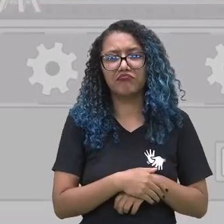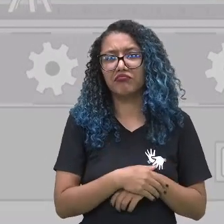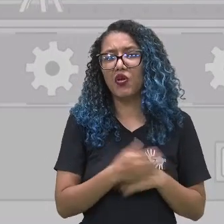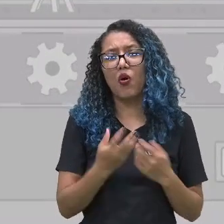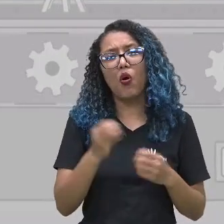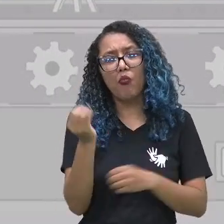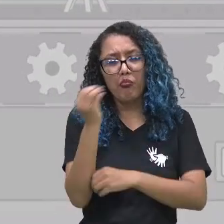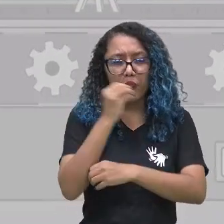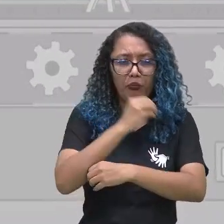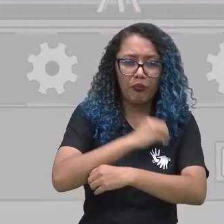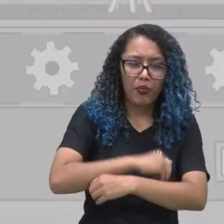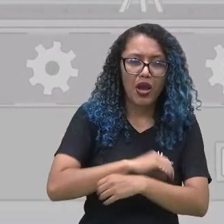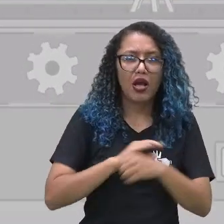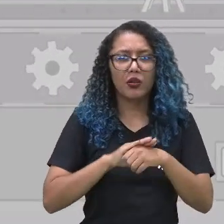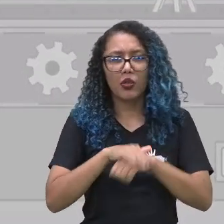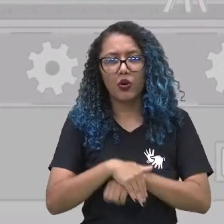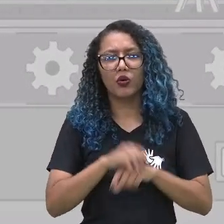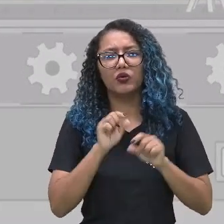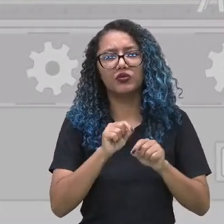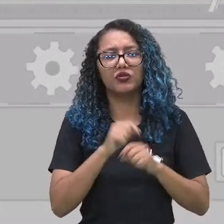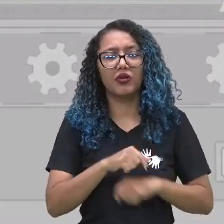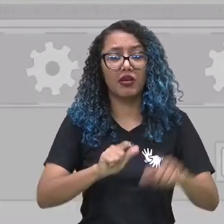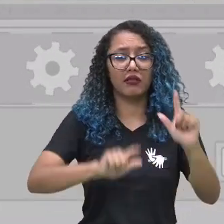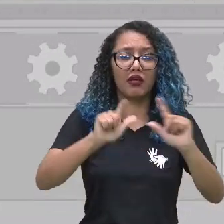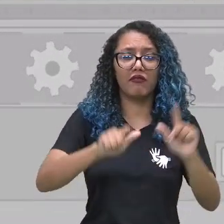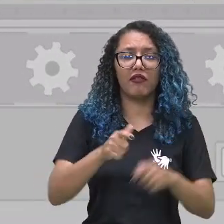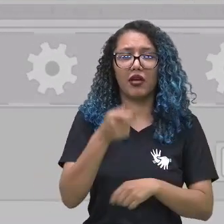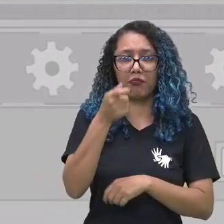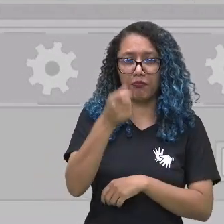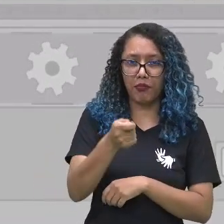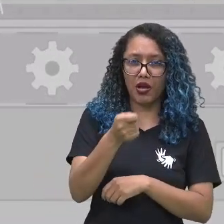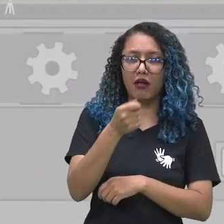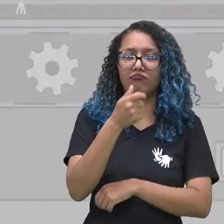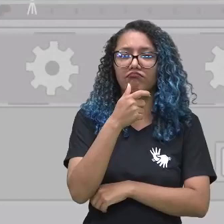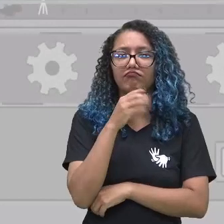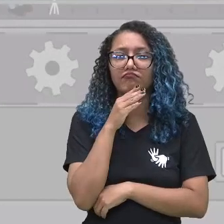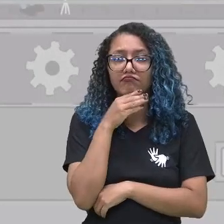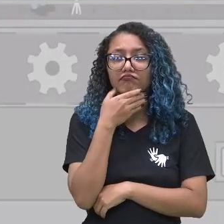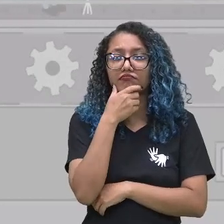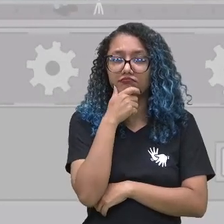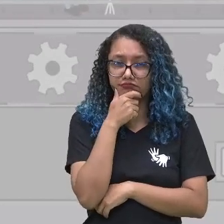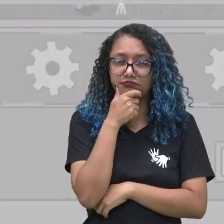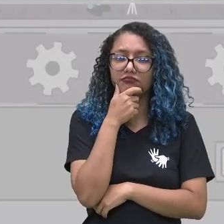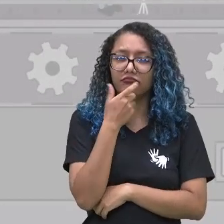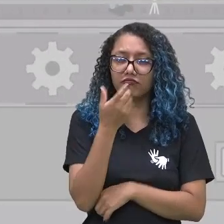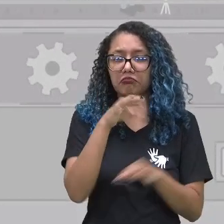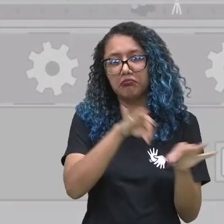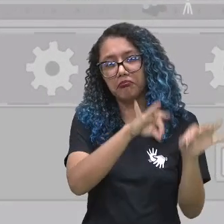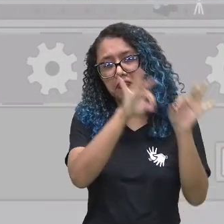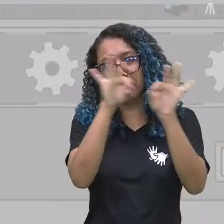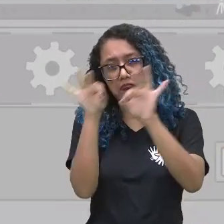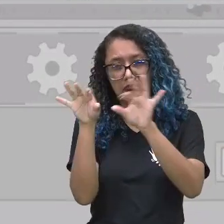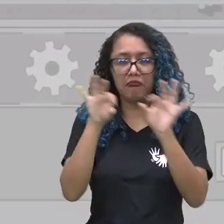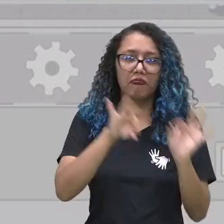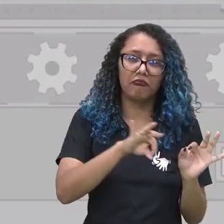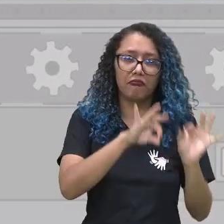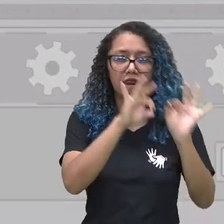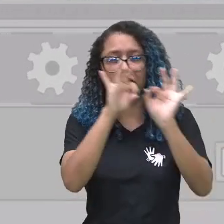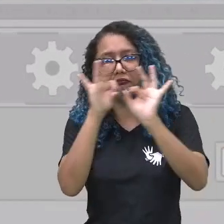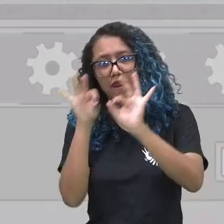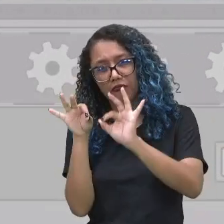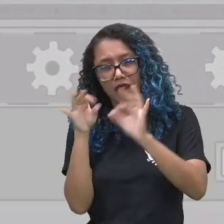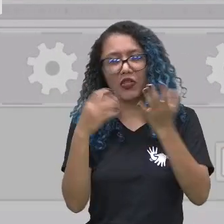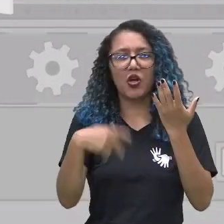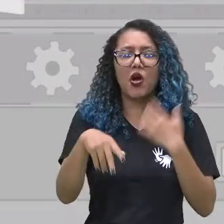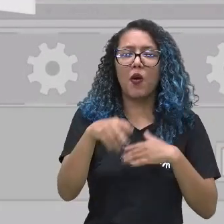então no final da semana, ele fica em frente da televisão, consome aqueles programas muitas vezes